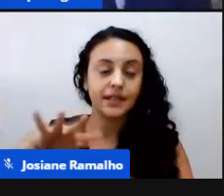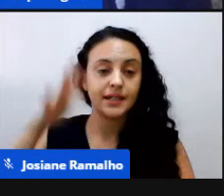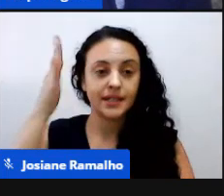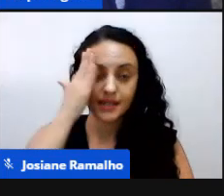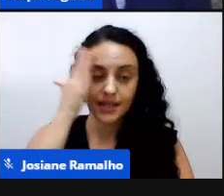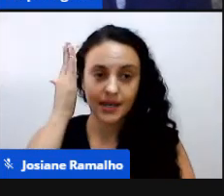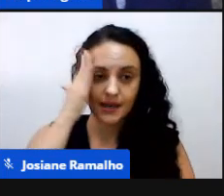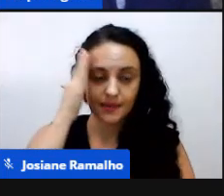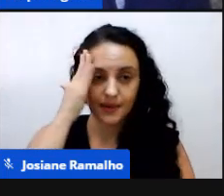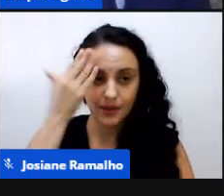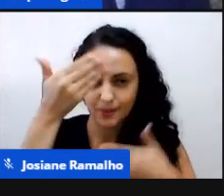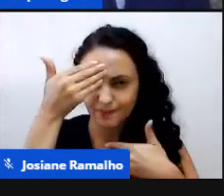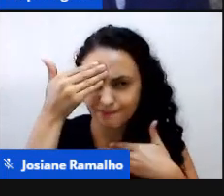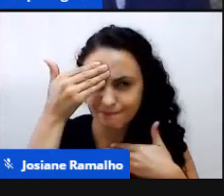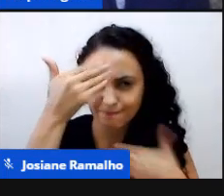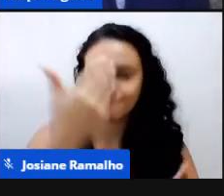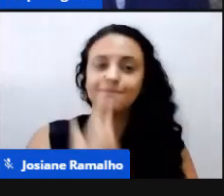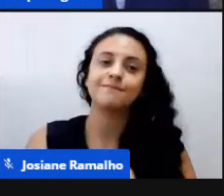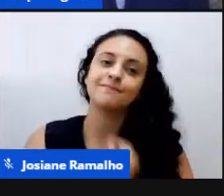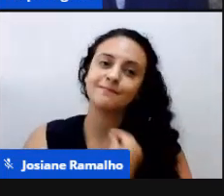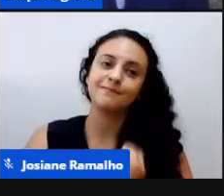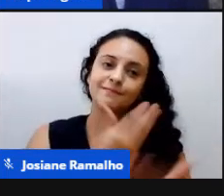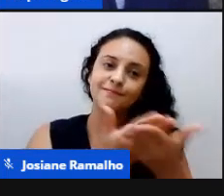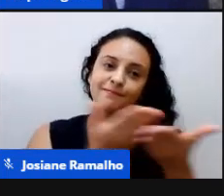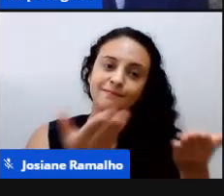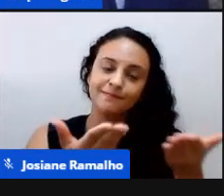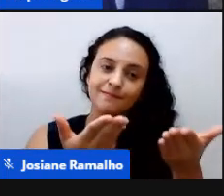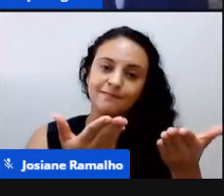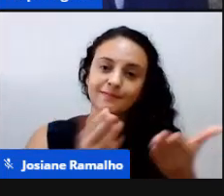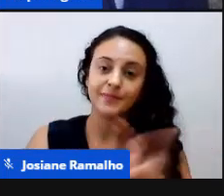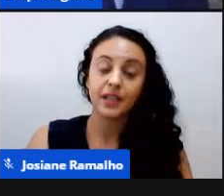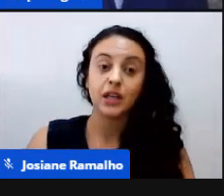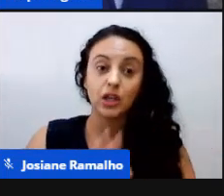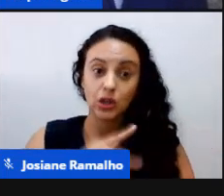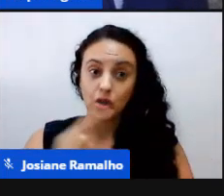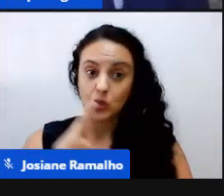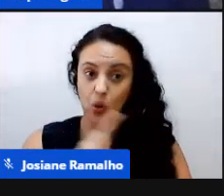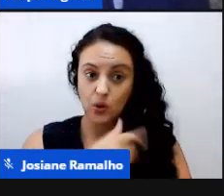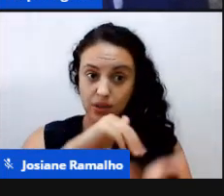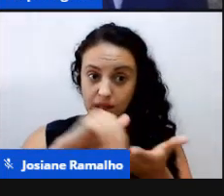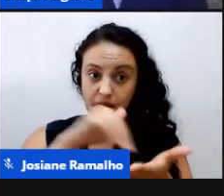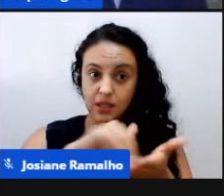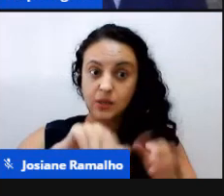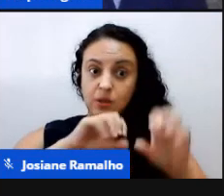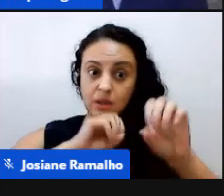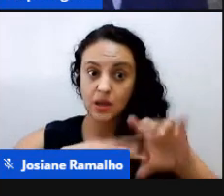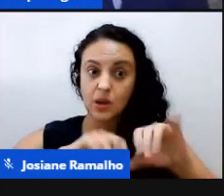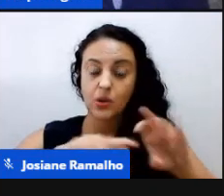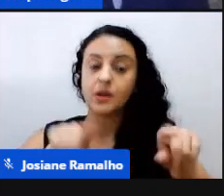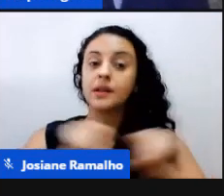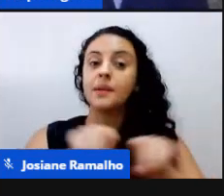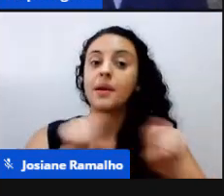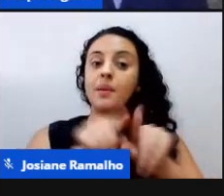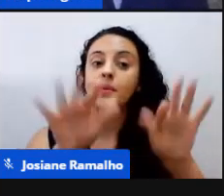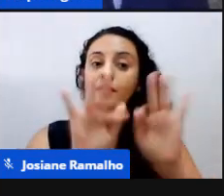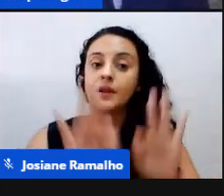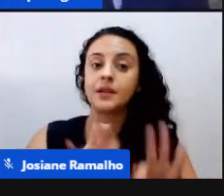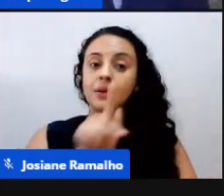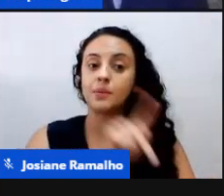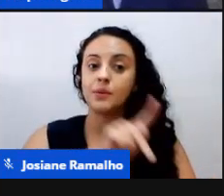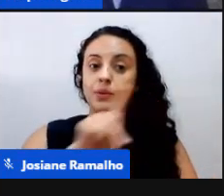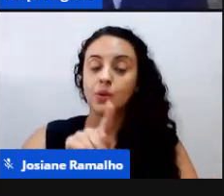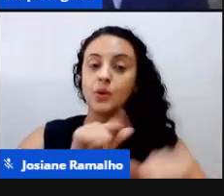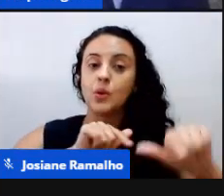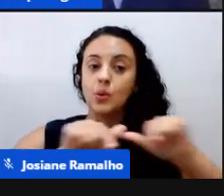Muito obrigado pela participação de vocês. E que nós, como secretaria, também estamos muito felizes com esses professores e com o trabalho que